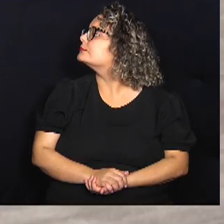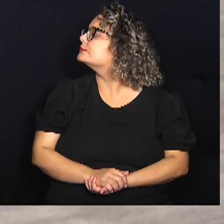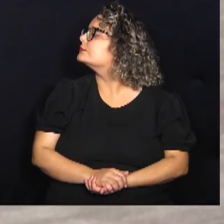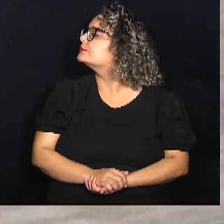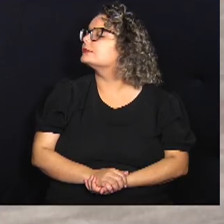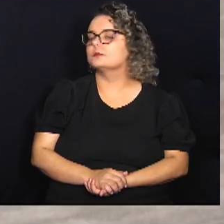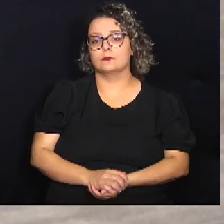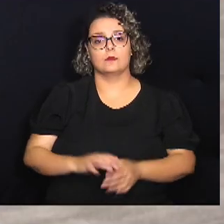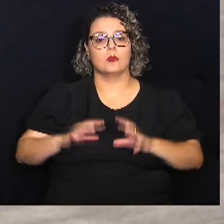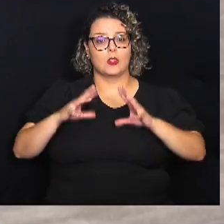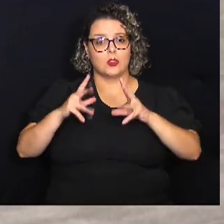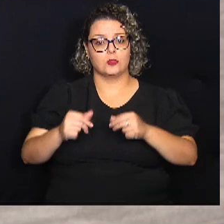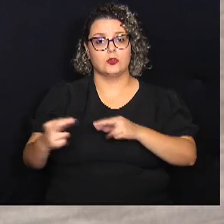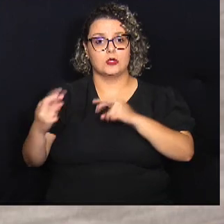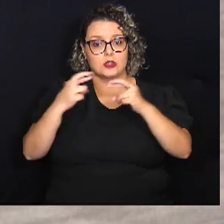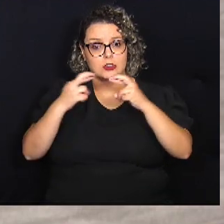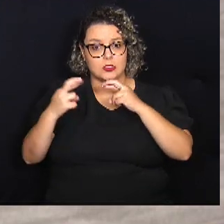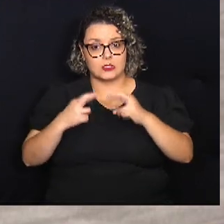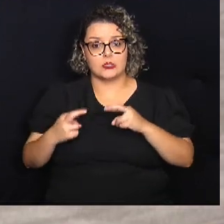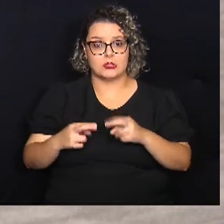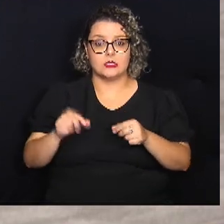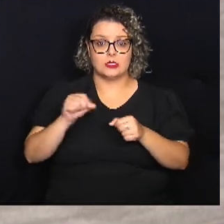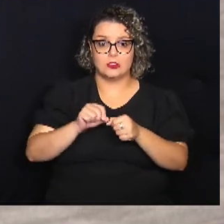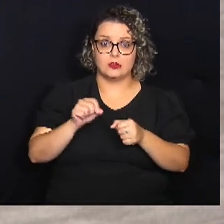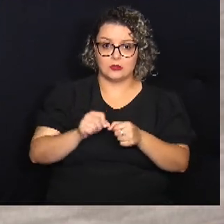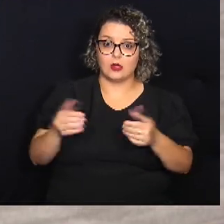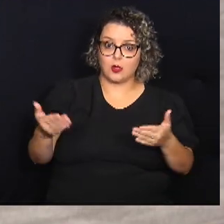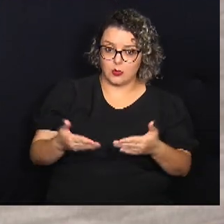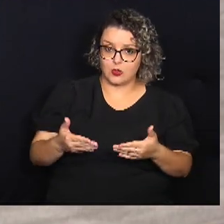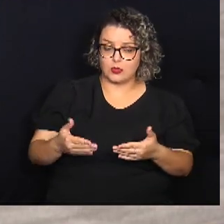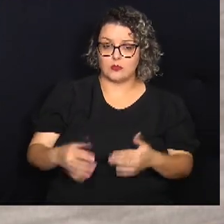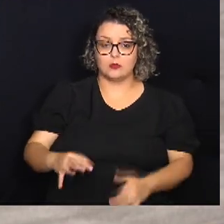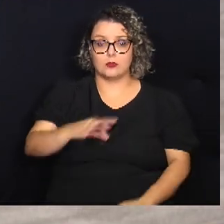Todas as fiscalizações que estão sendo feitas hoje pela Guarda